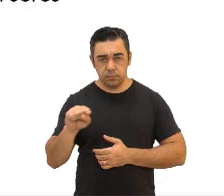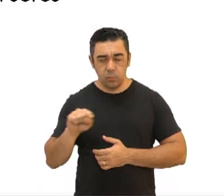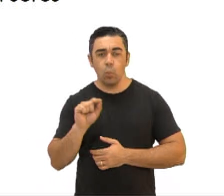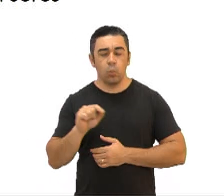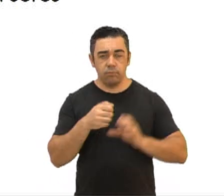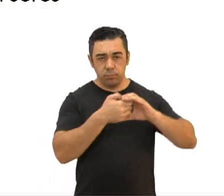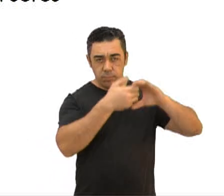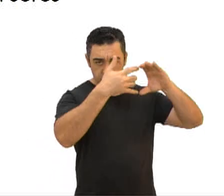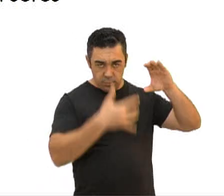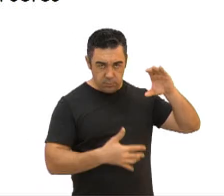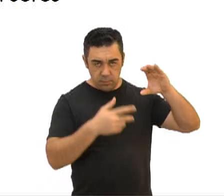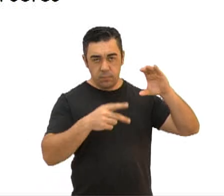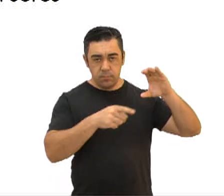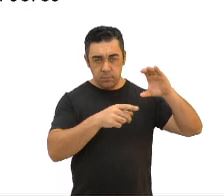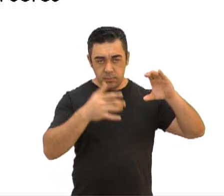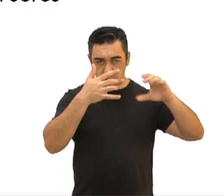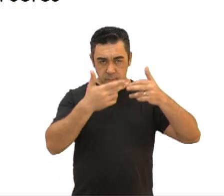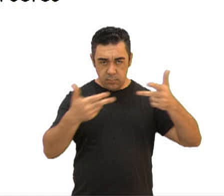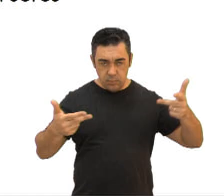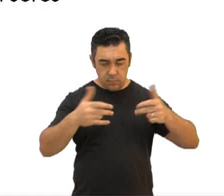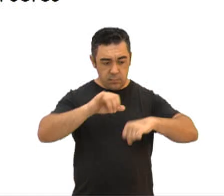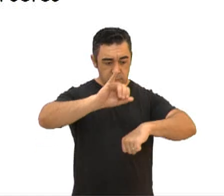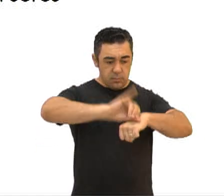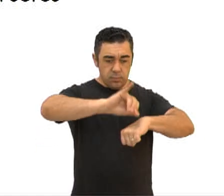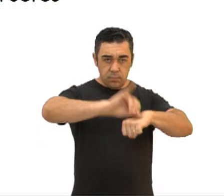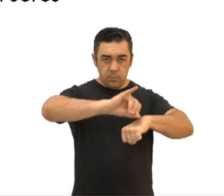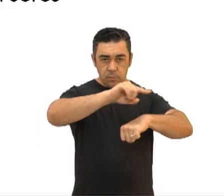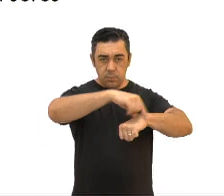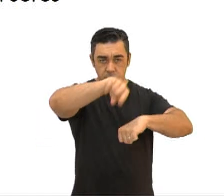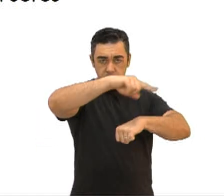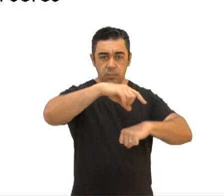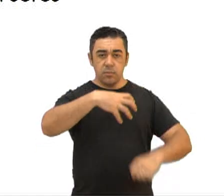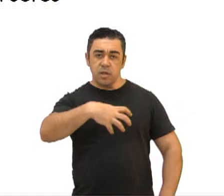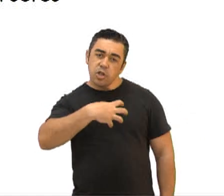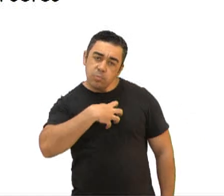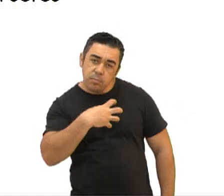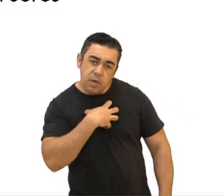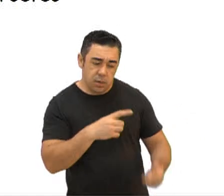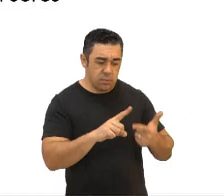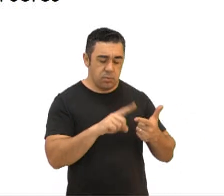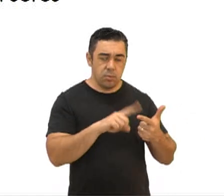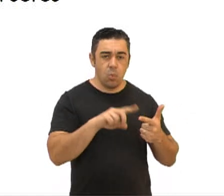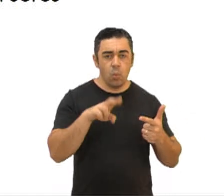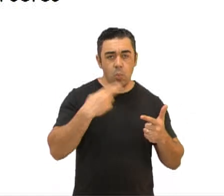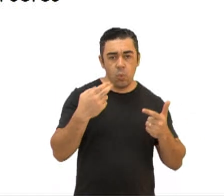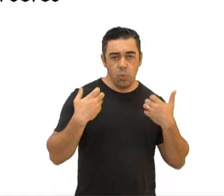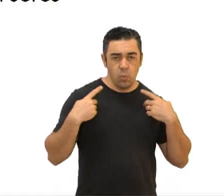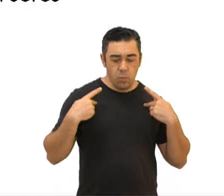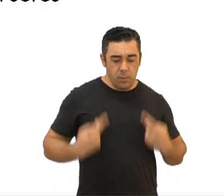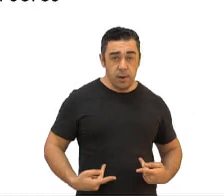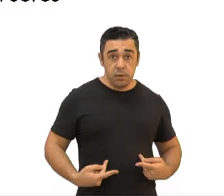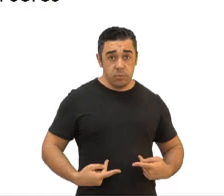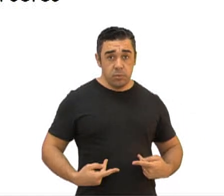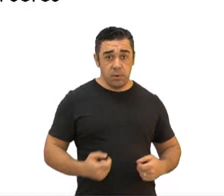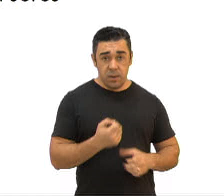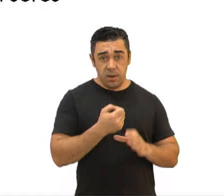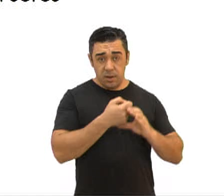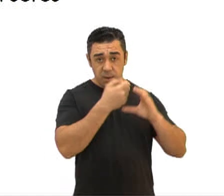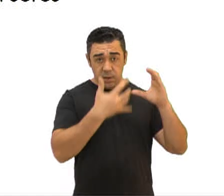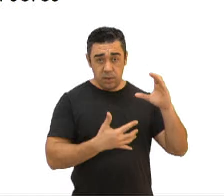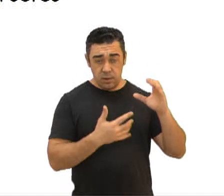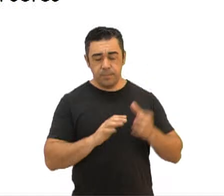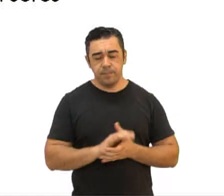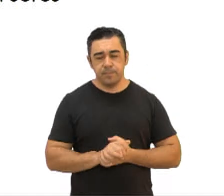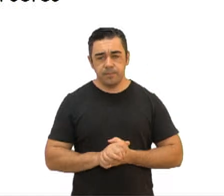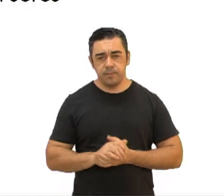objetos inanimados ou seres irracionais sentimentos ou ações próprias dos seres humanos. Hipérbole